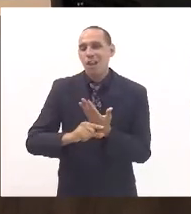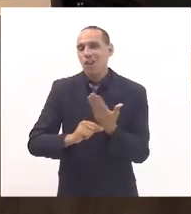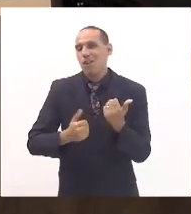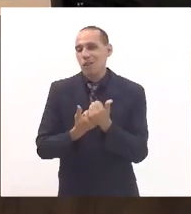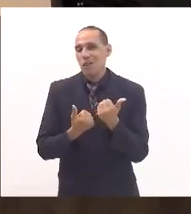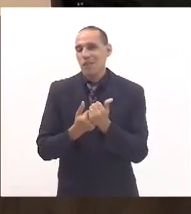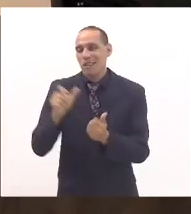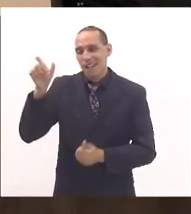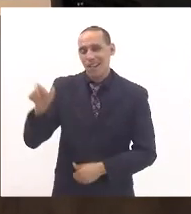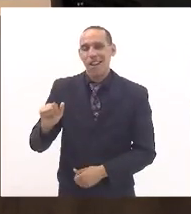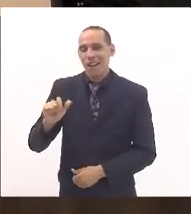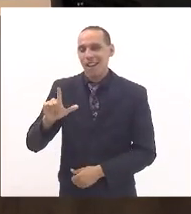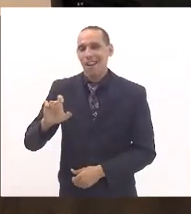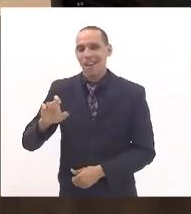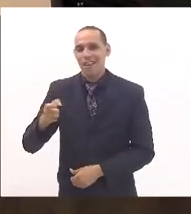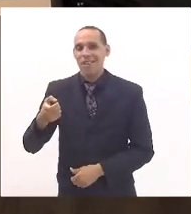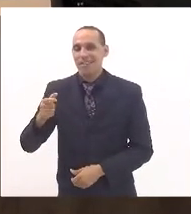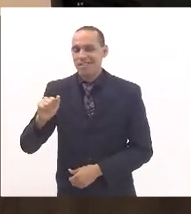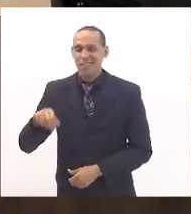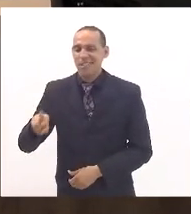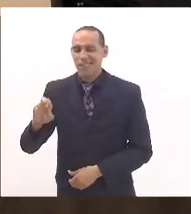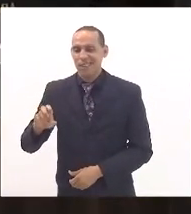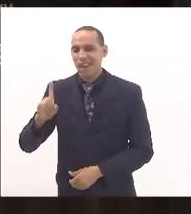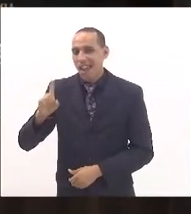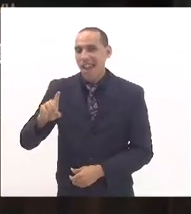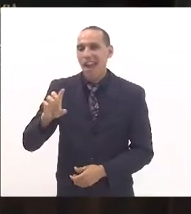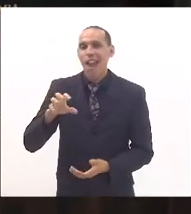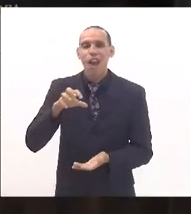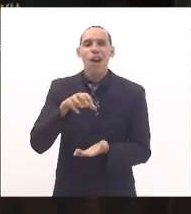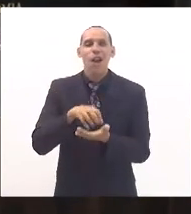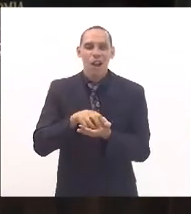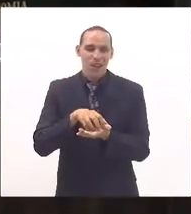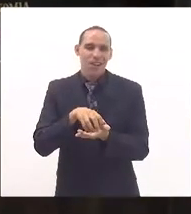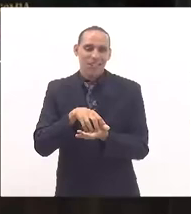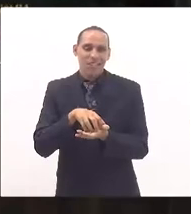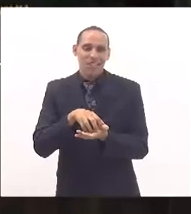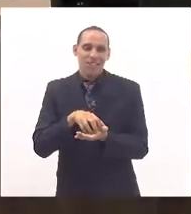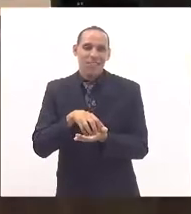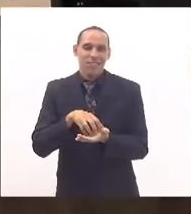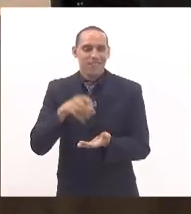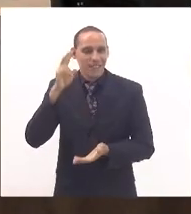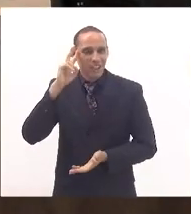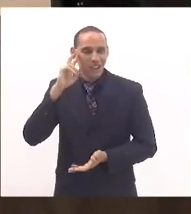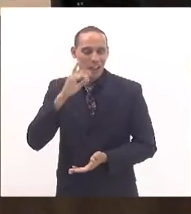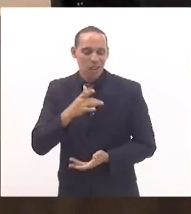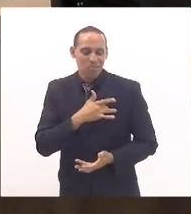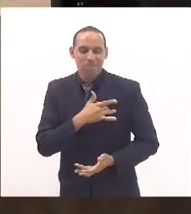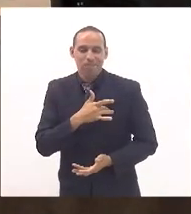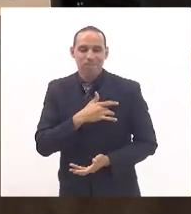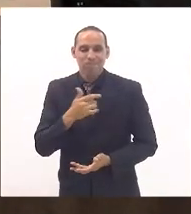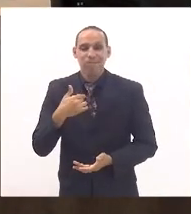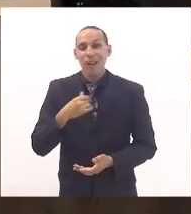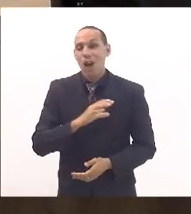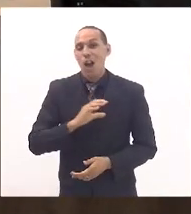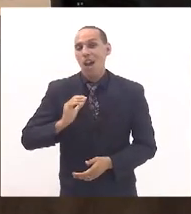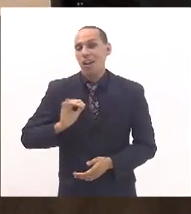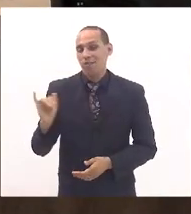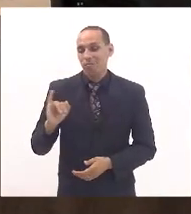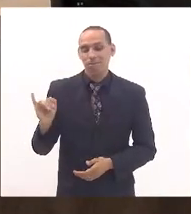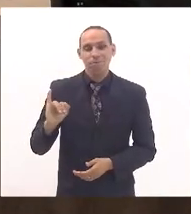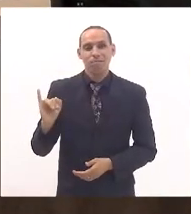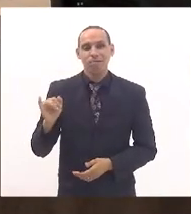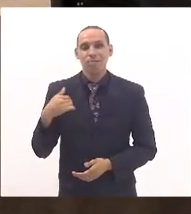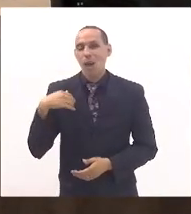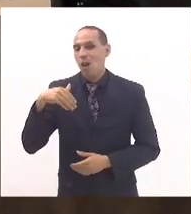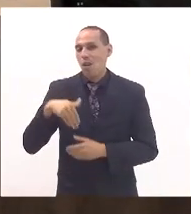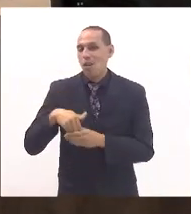o Alexandre Feito. Quero no coração do Centro Histórico. Então, pela Comissão de Tributação, eu